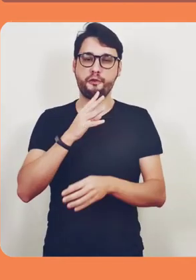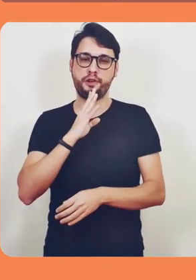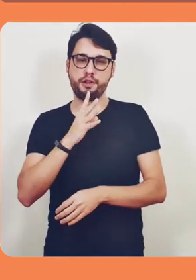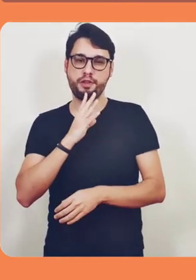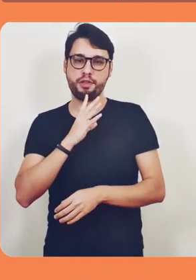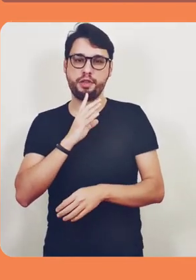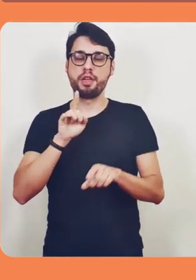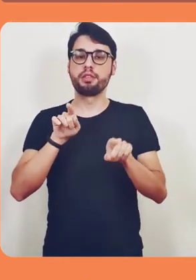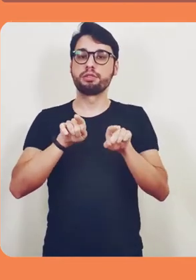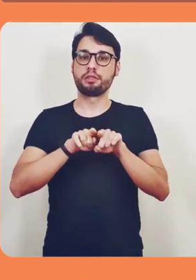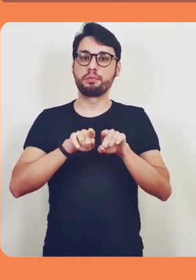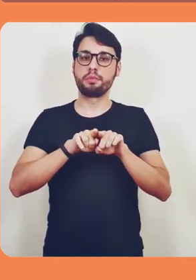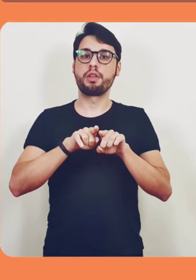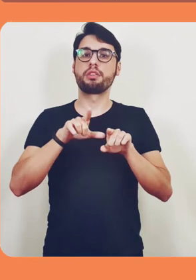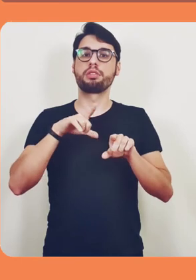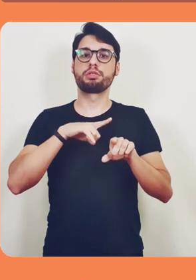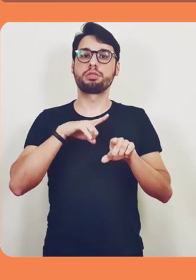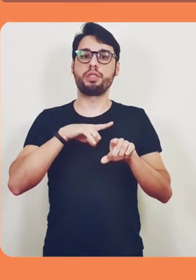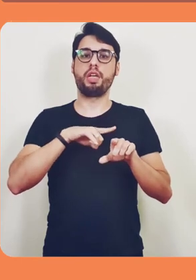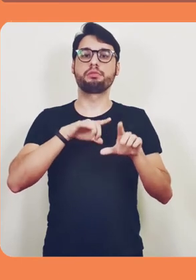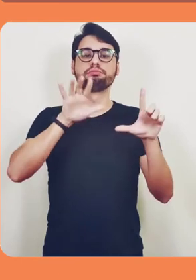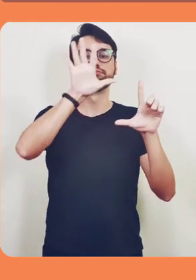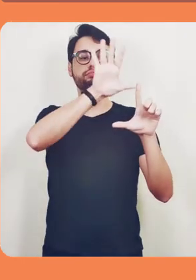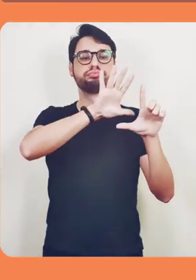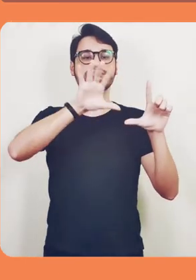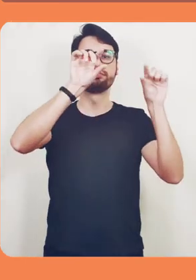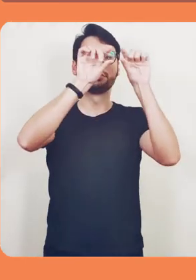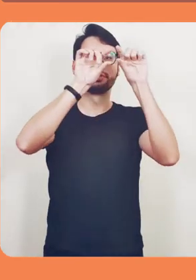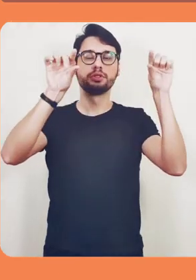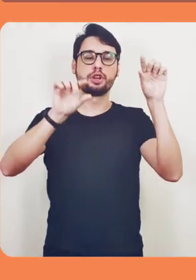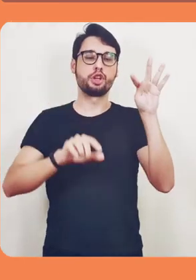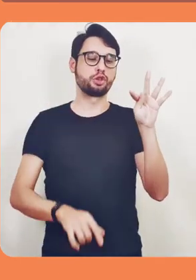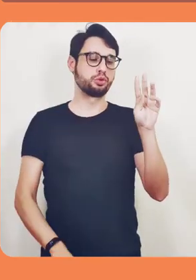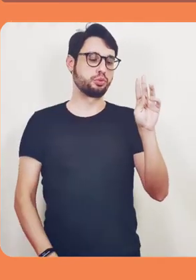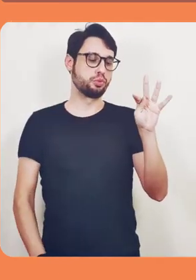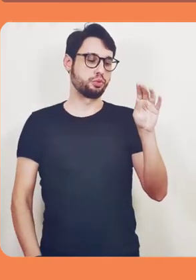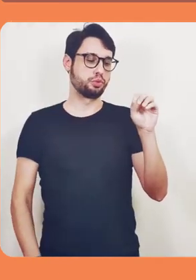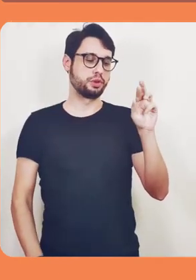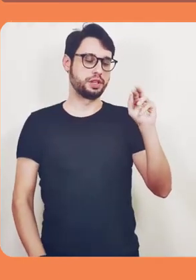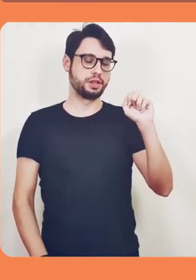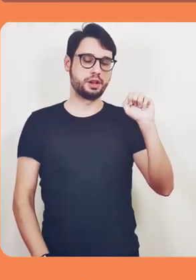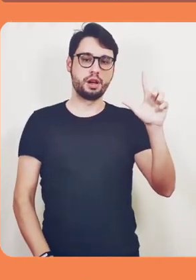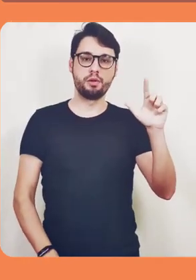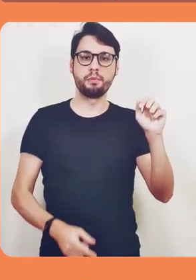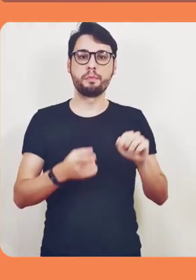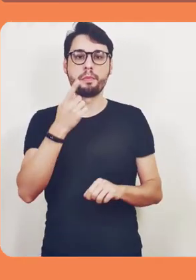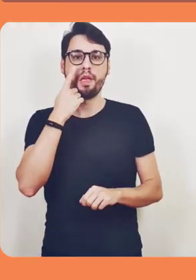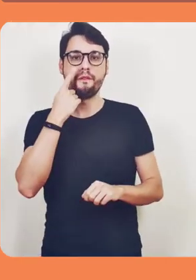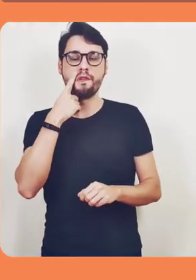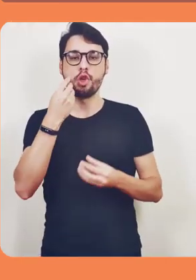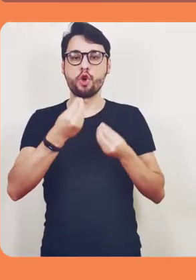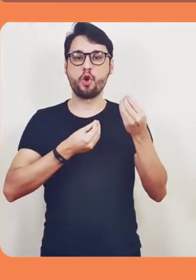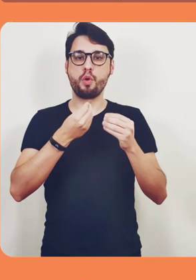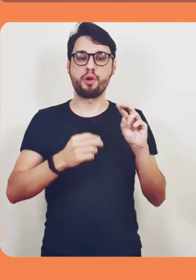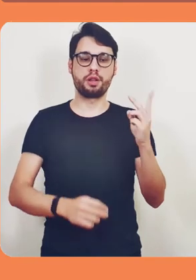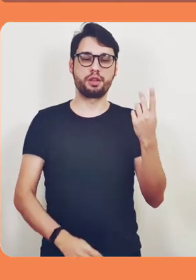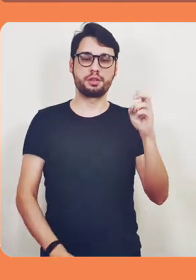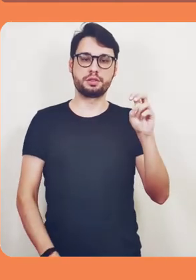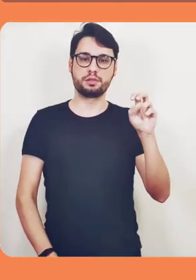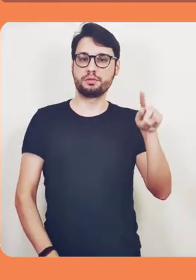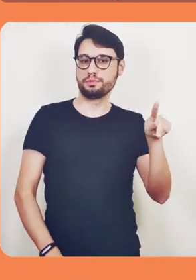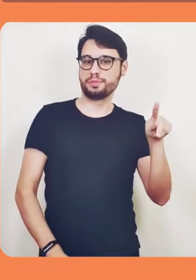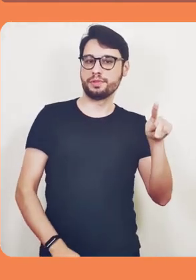tour aqui em cima até nos tutoriais e exemplo que vão te levar para a página no h5p